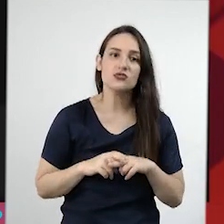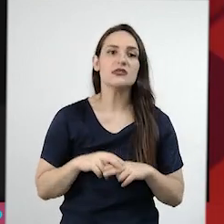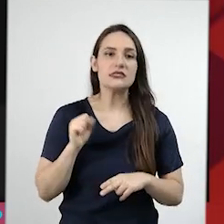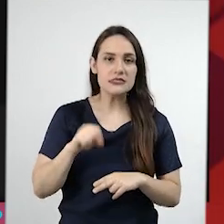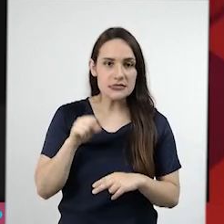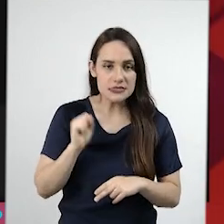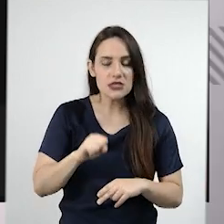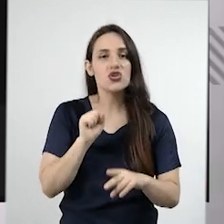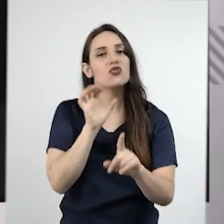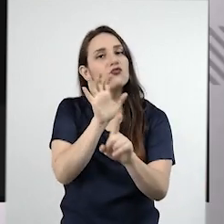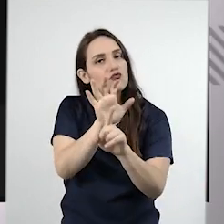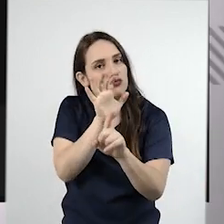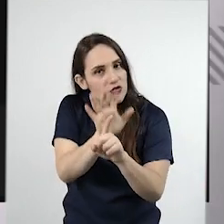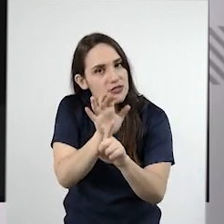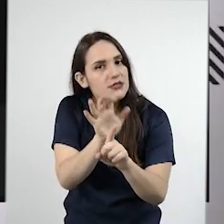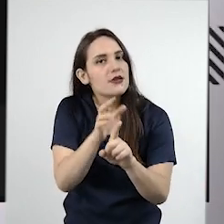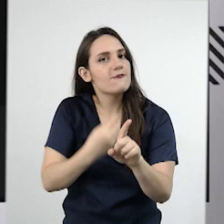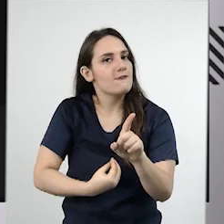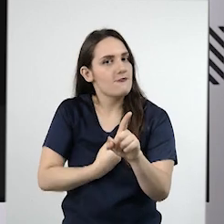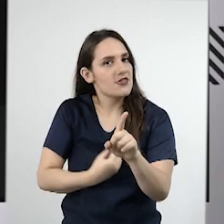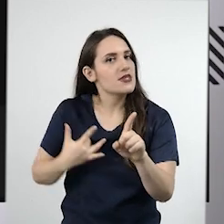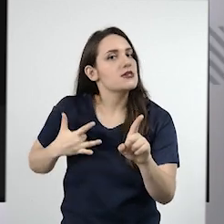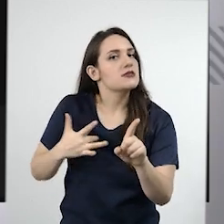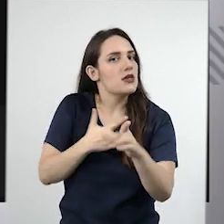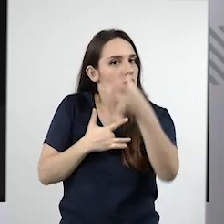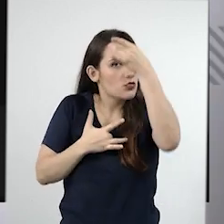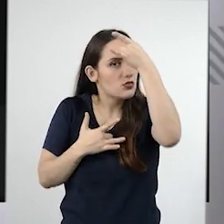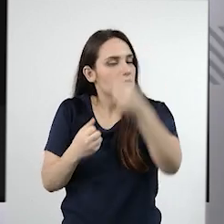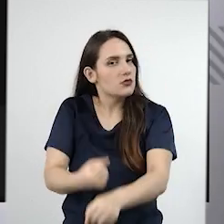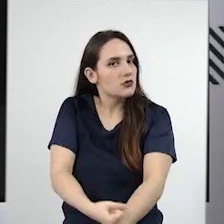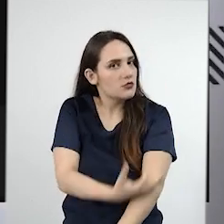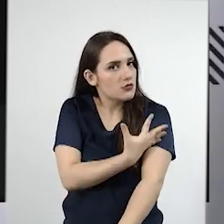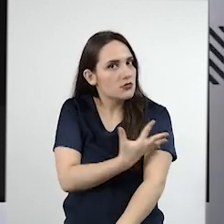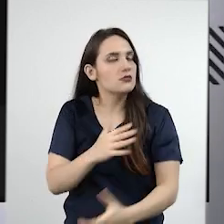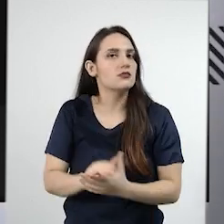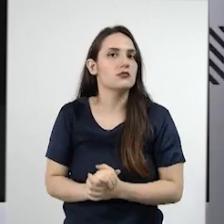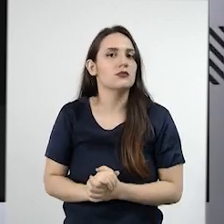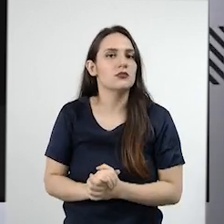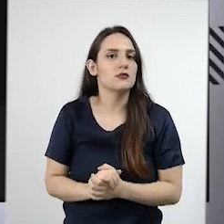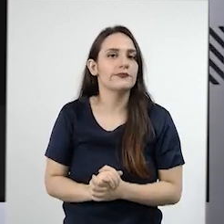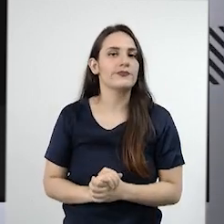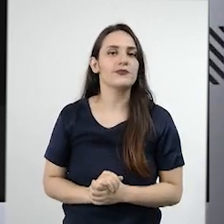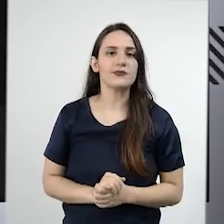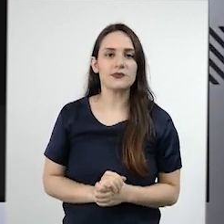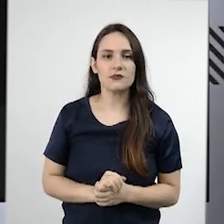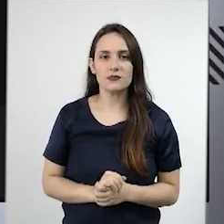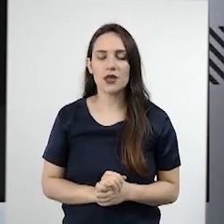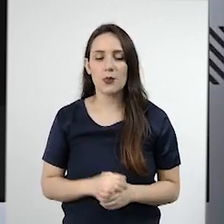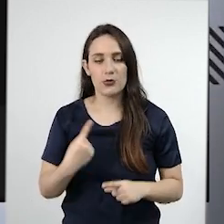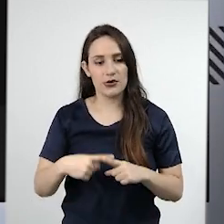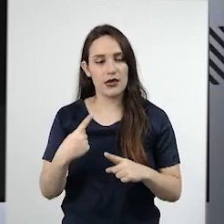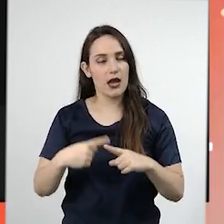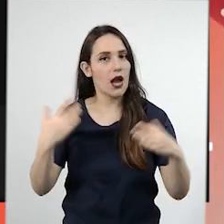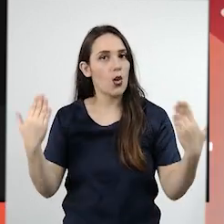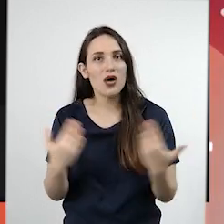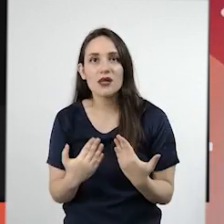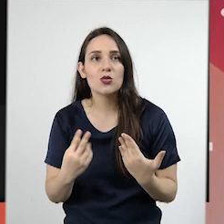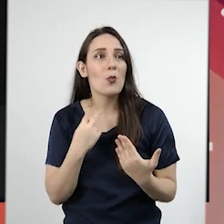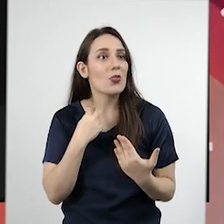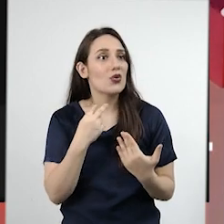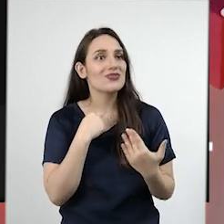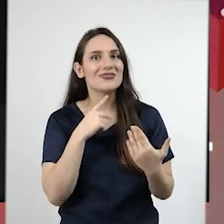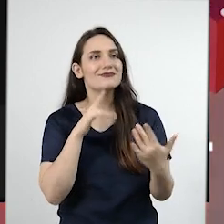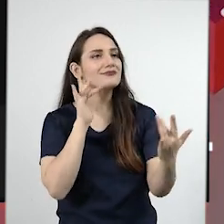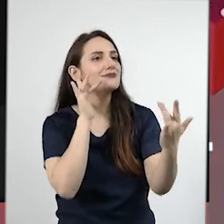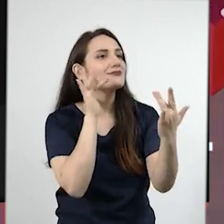impacta diretamente, principalmente pelas questões relacionadas aí a não conseguir ter essa